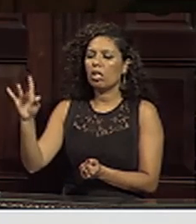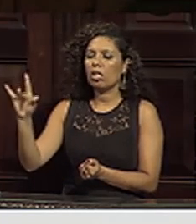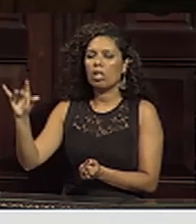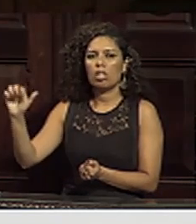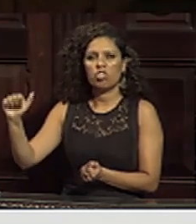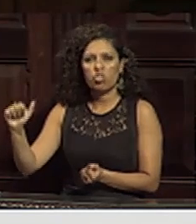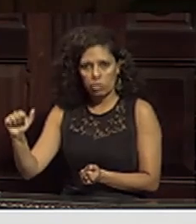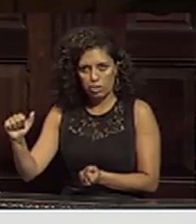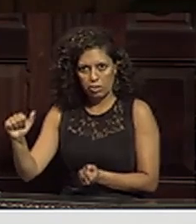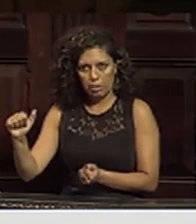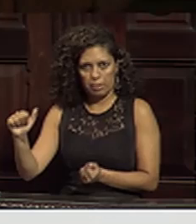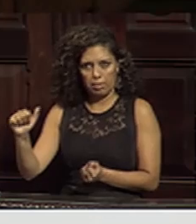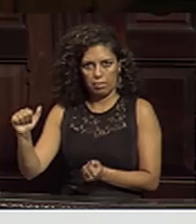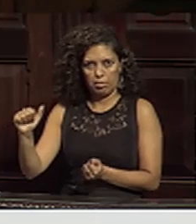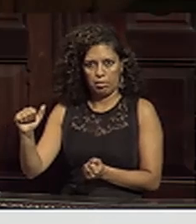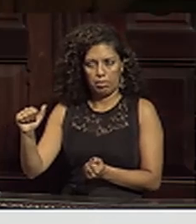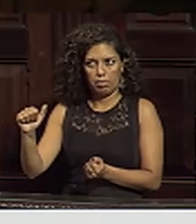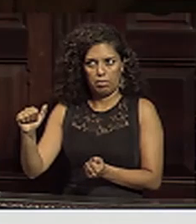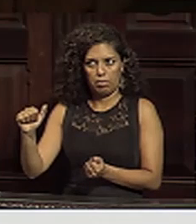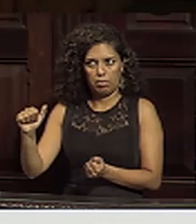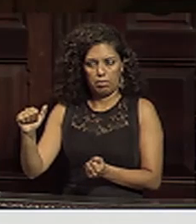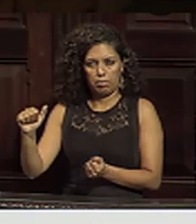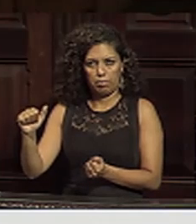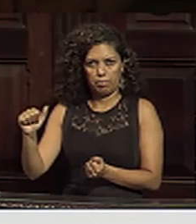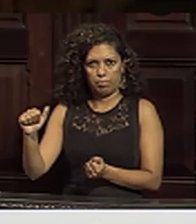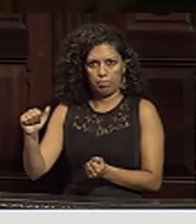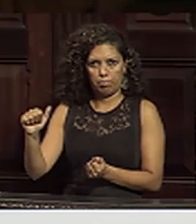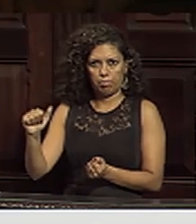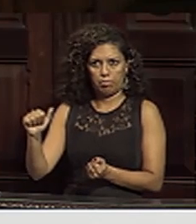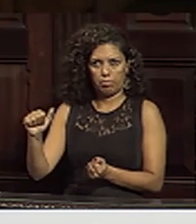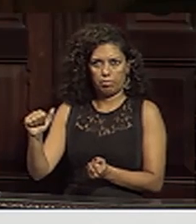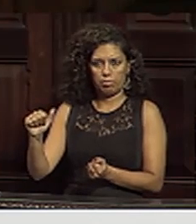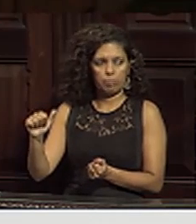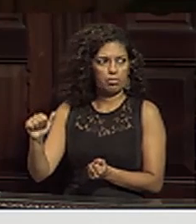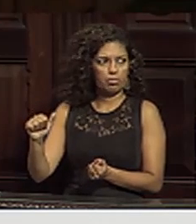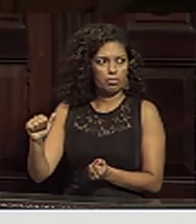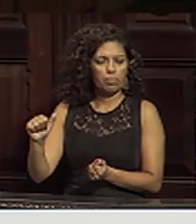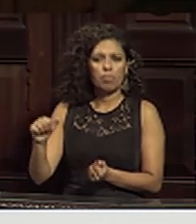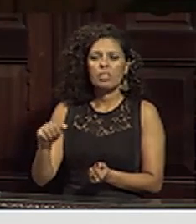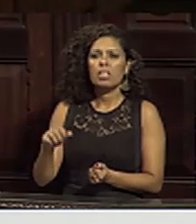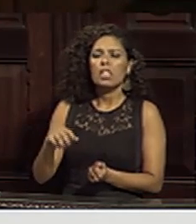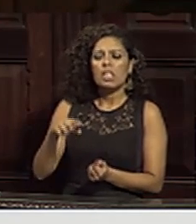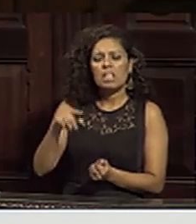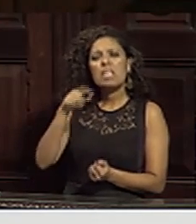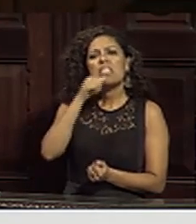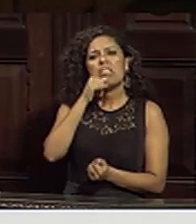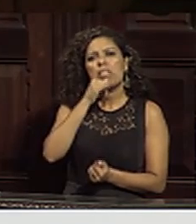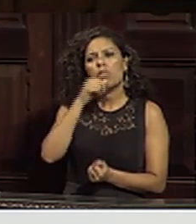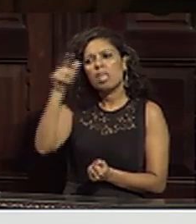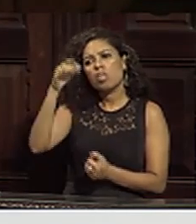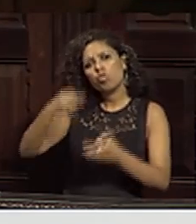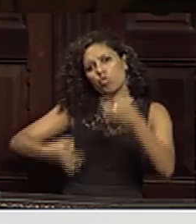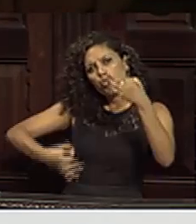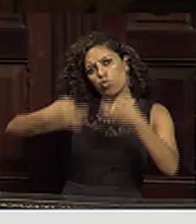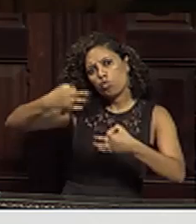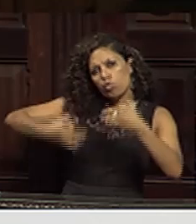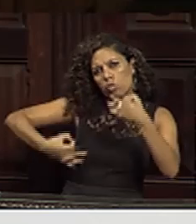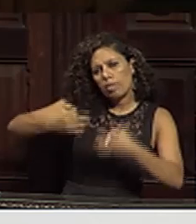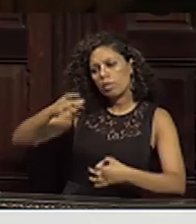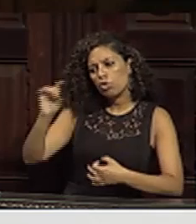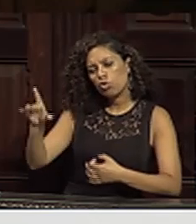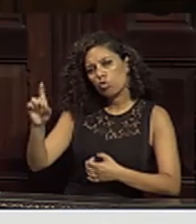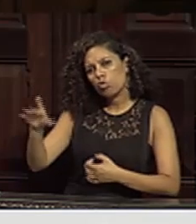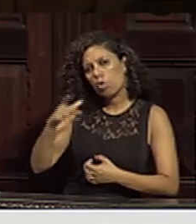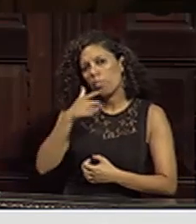concluída a segunda instância, seja para o Temer, seja para o Aécio, seja para o